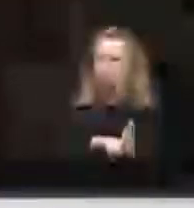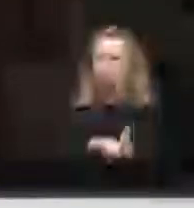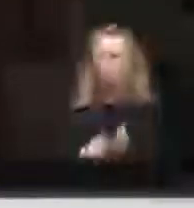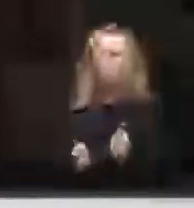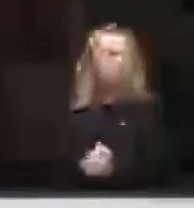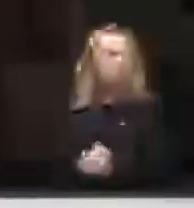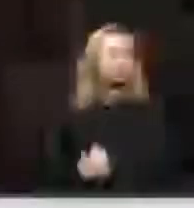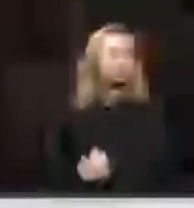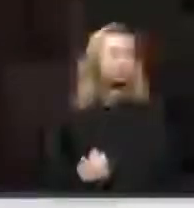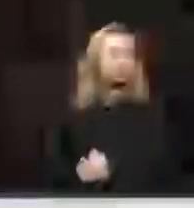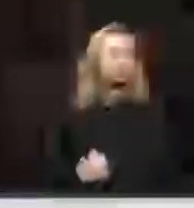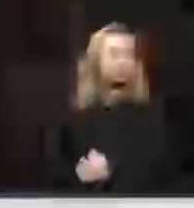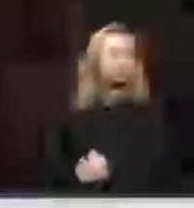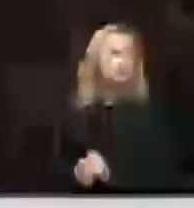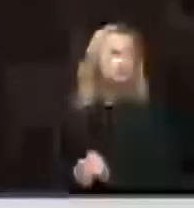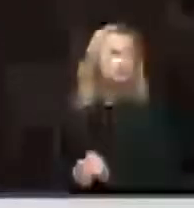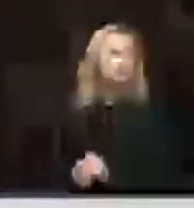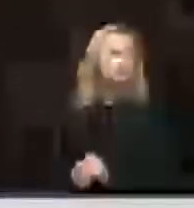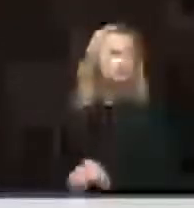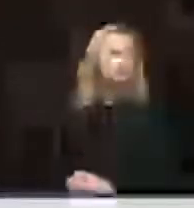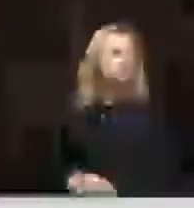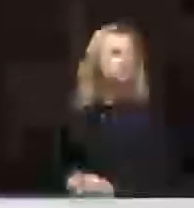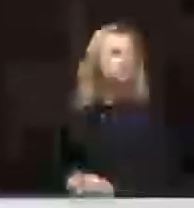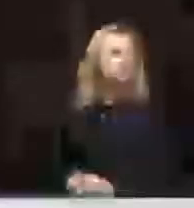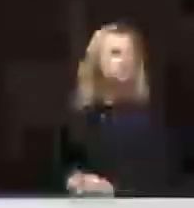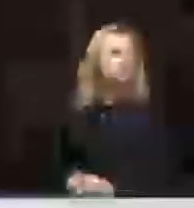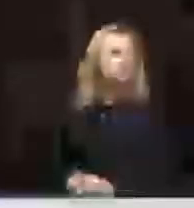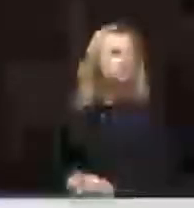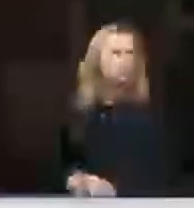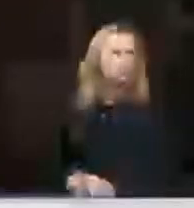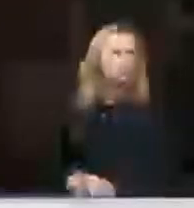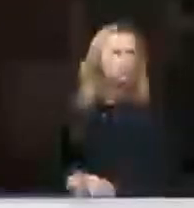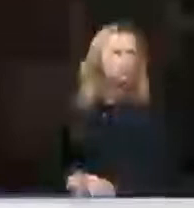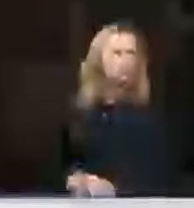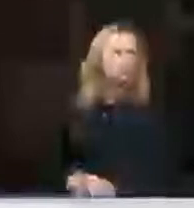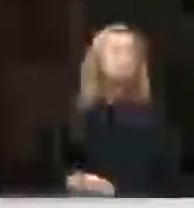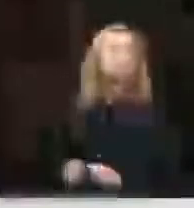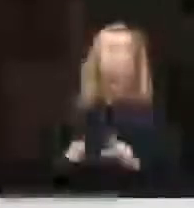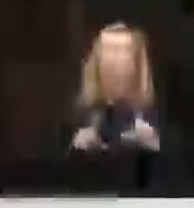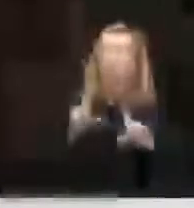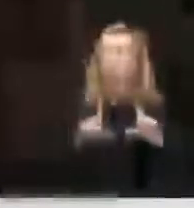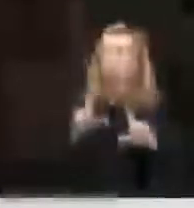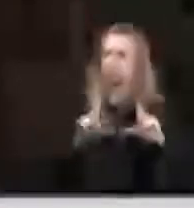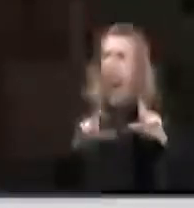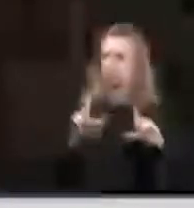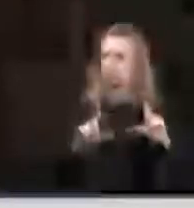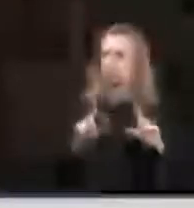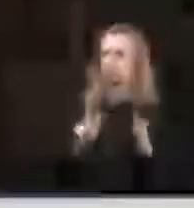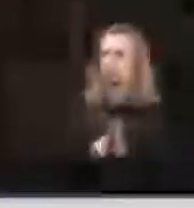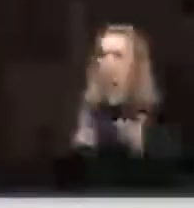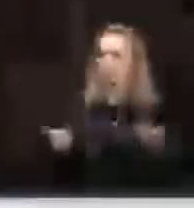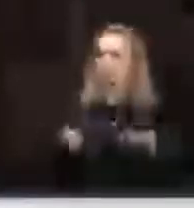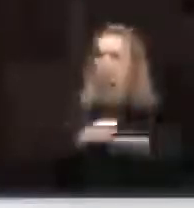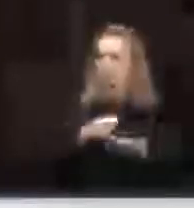Aliás, um certo determinismo imposto por esse mesmo meio de comunicação, como se a ele